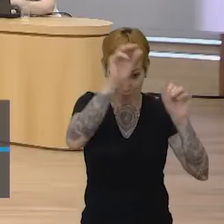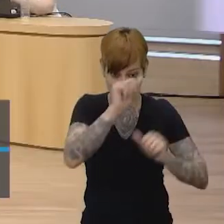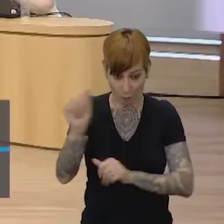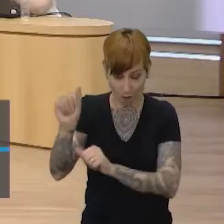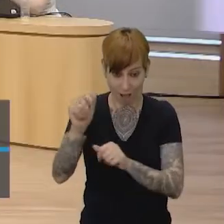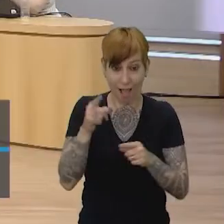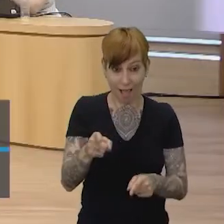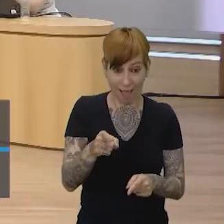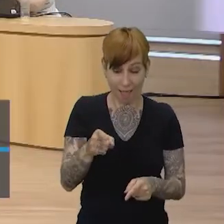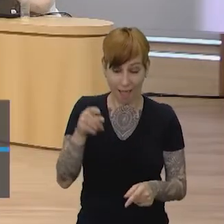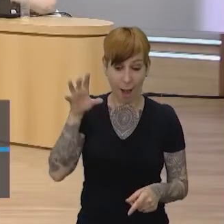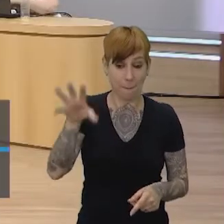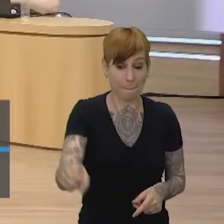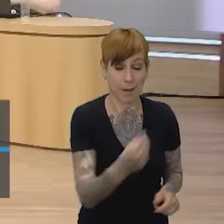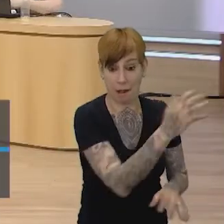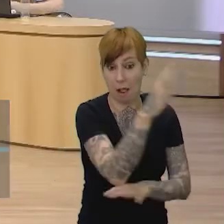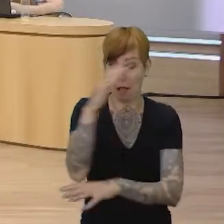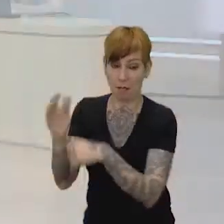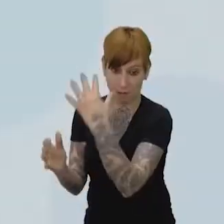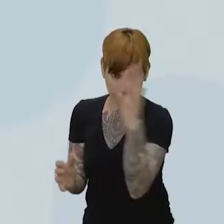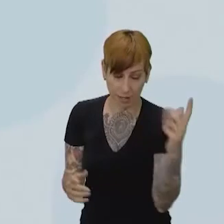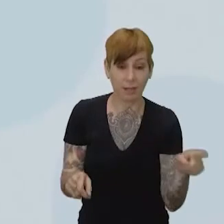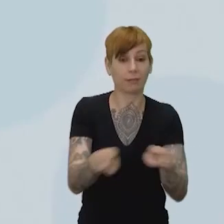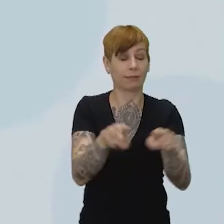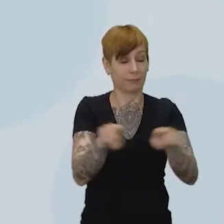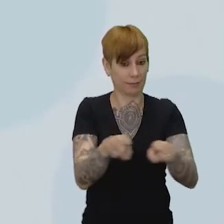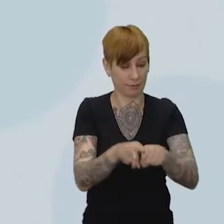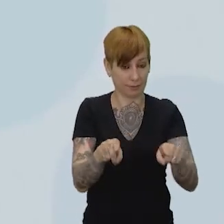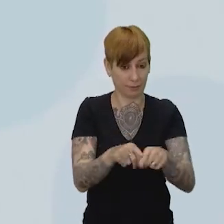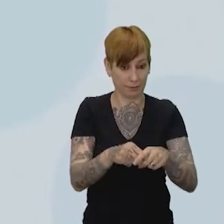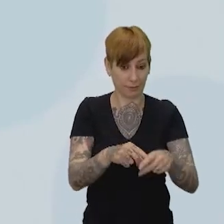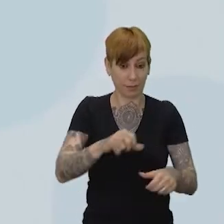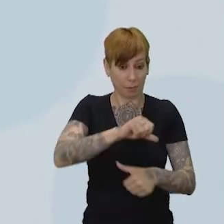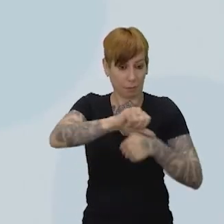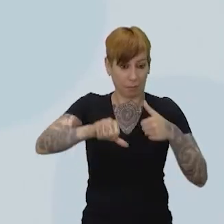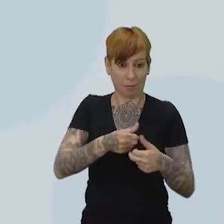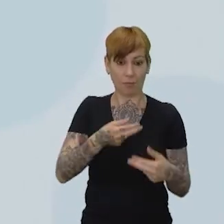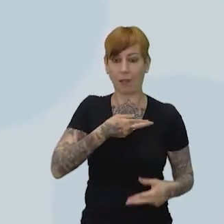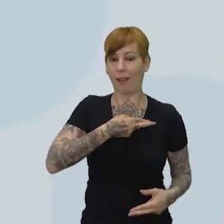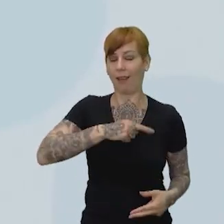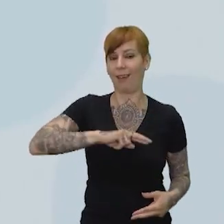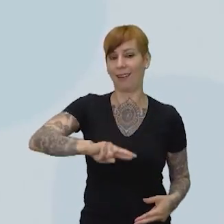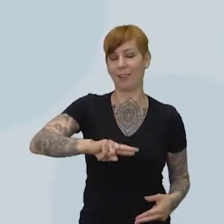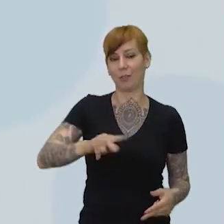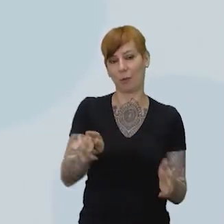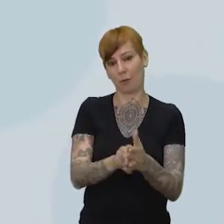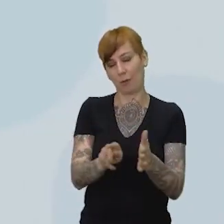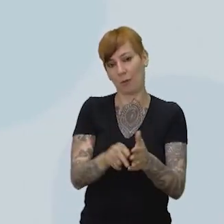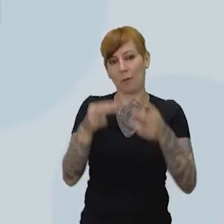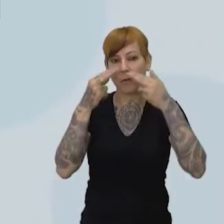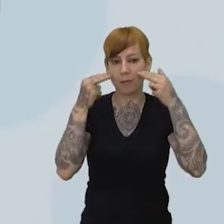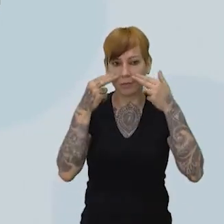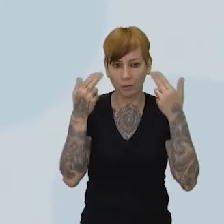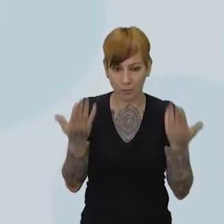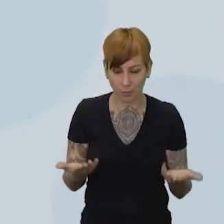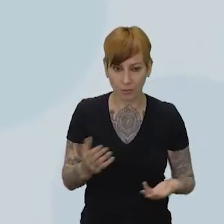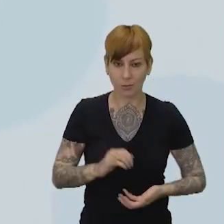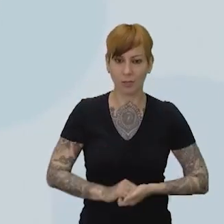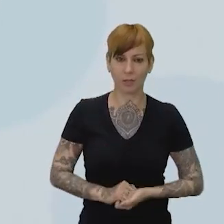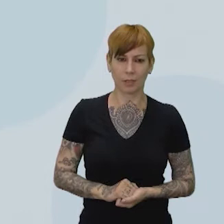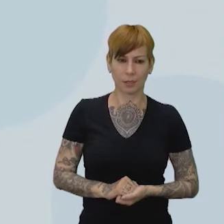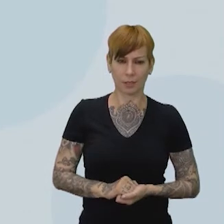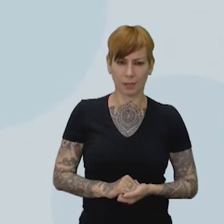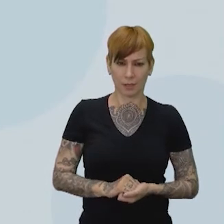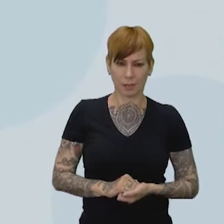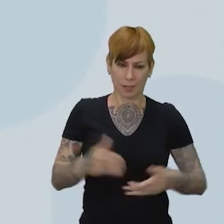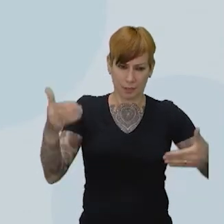Mafê? Bota no LED, dá aquelas apertadinhas, né? Pode continuar apertando, vamos